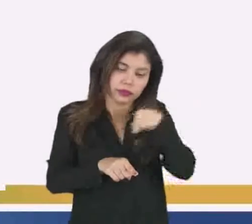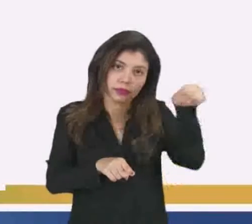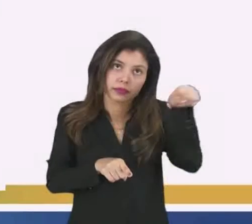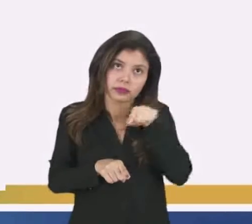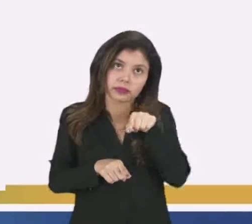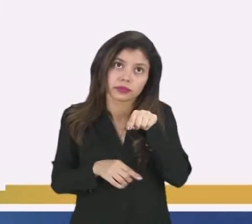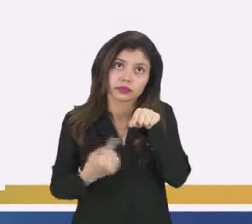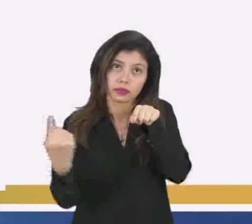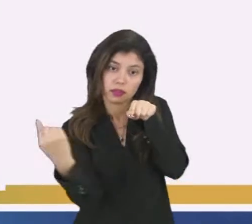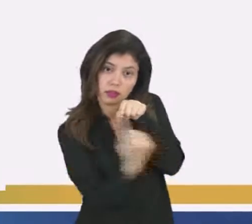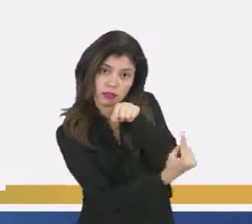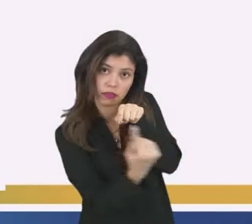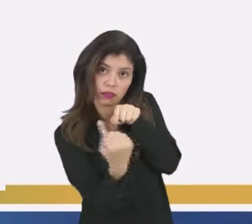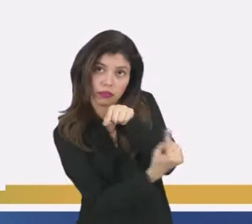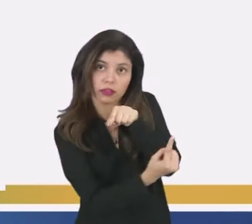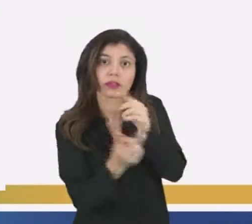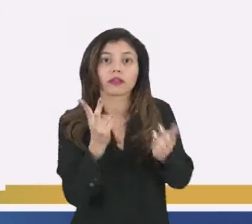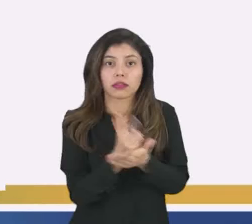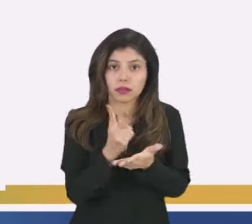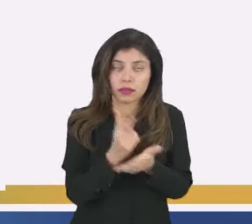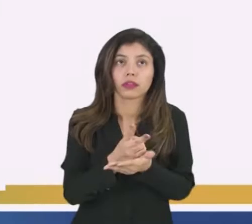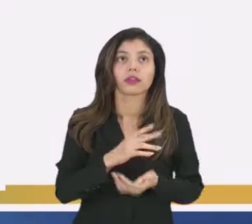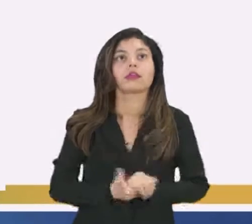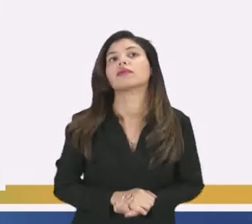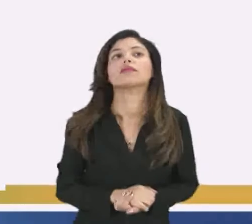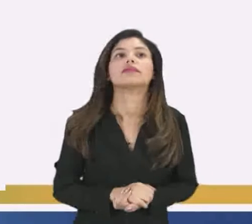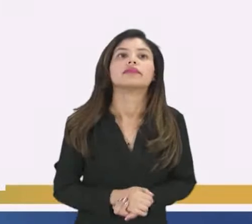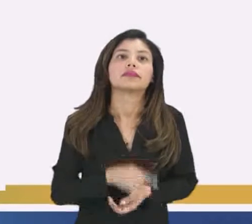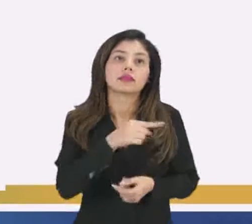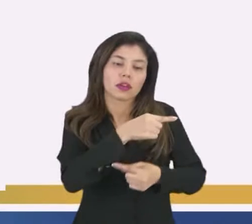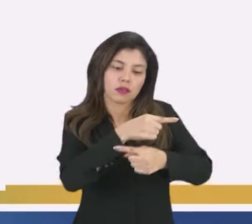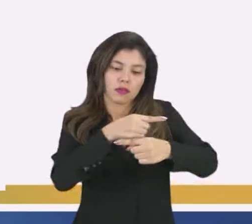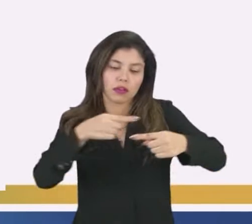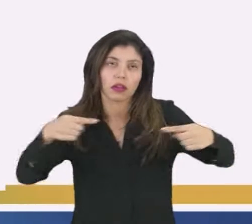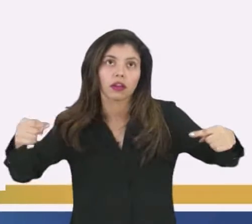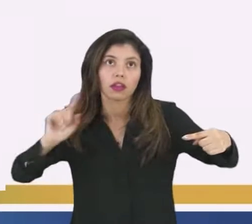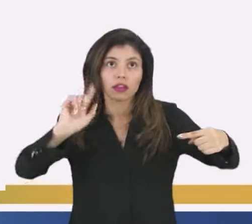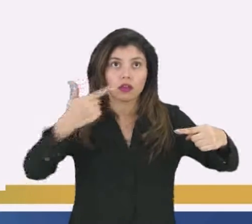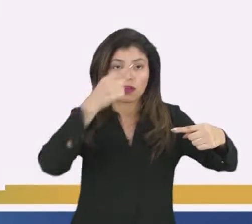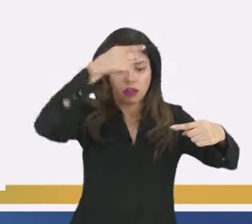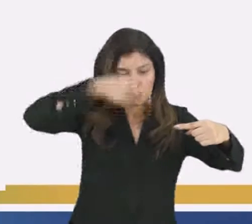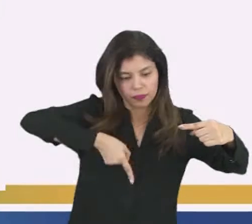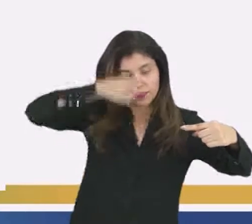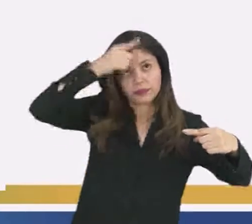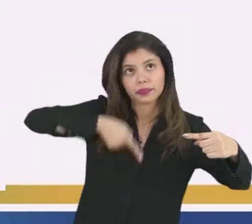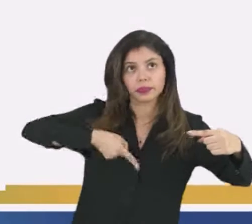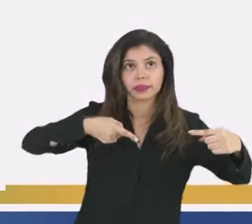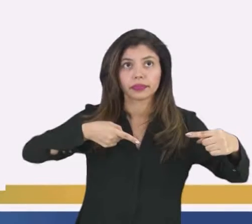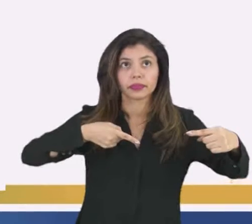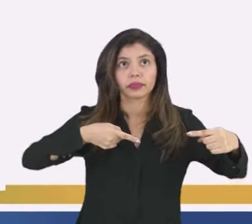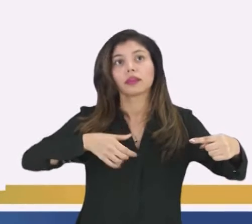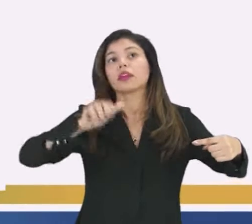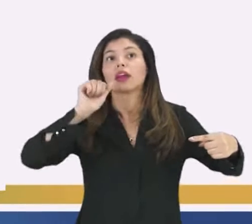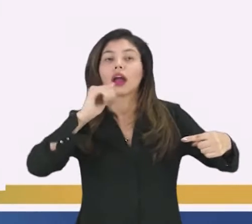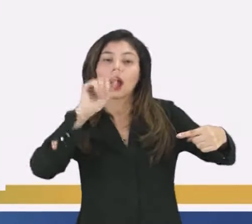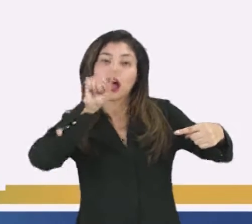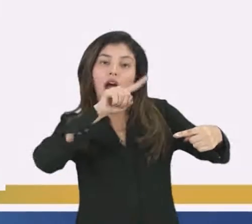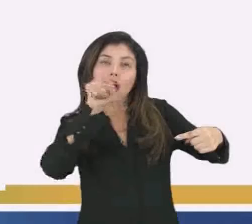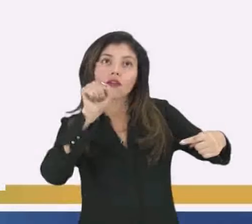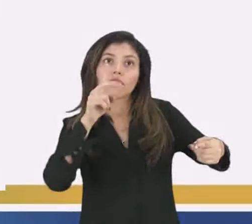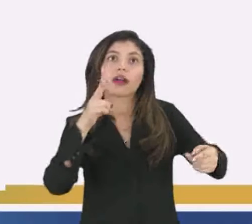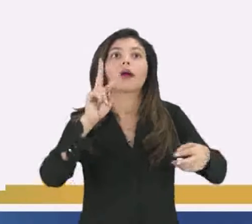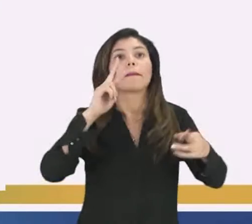vai pertencer a esse outro de baixo também, tá? Ó. Aqui eu tenho uma reta e aqui eu tenho outra. A reta do plano alfa vai